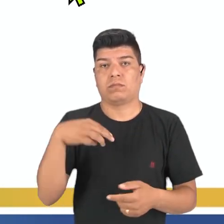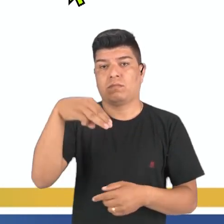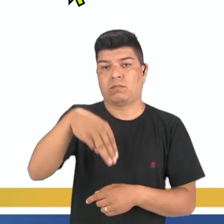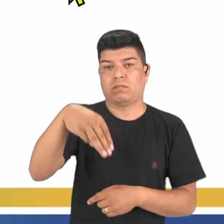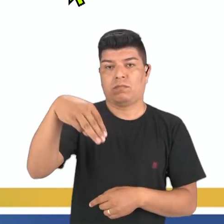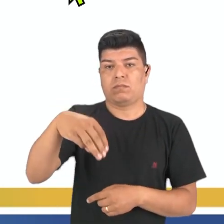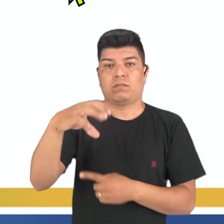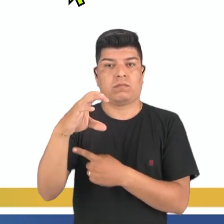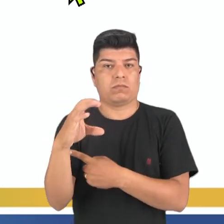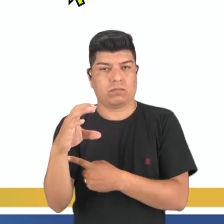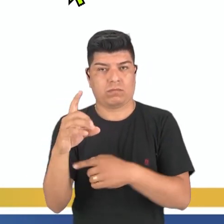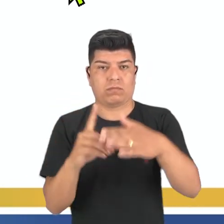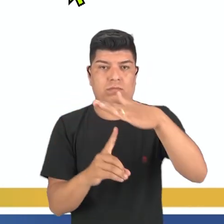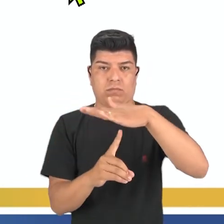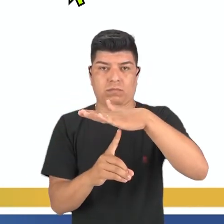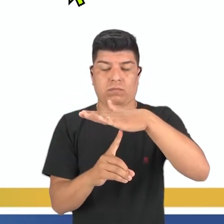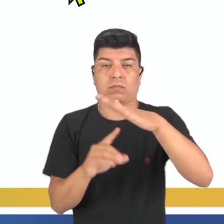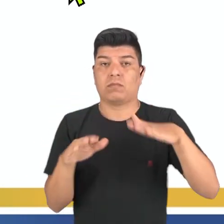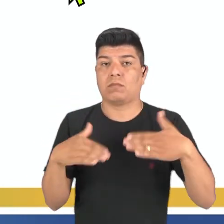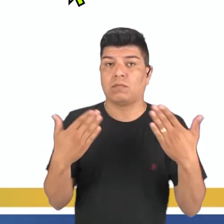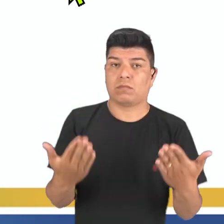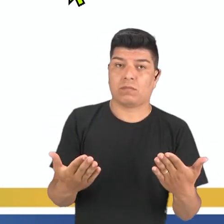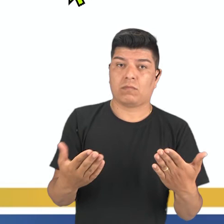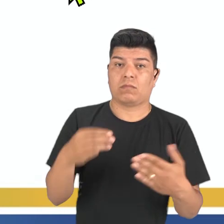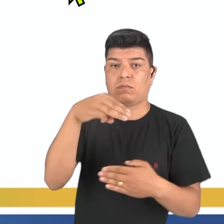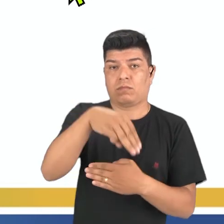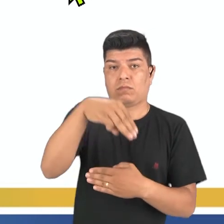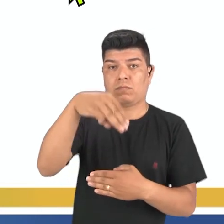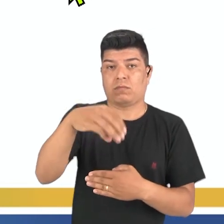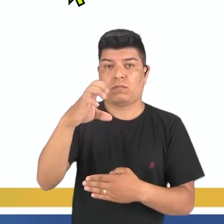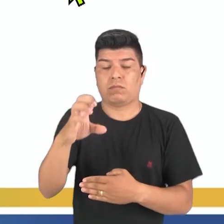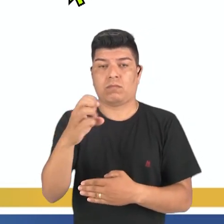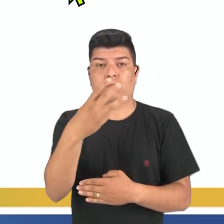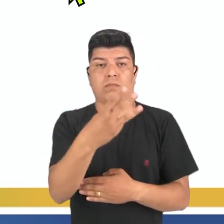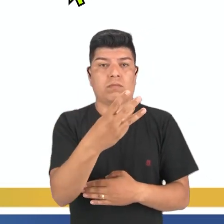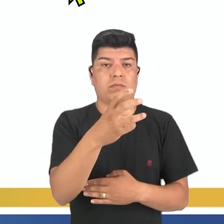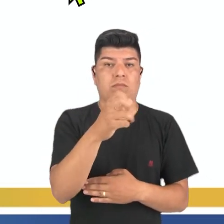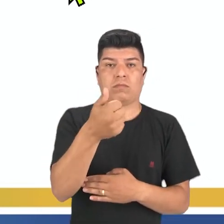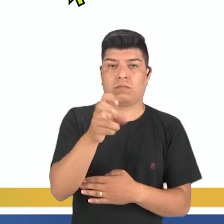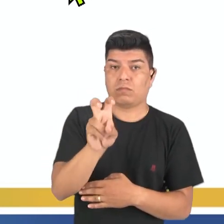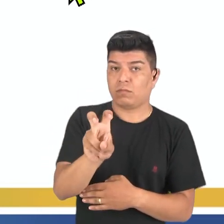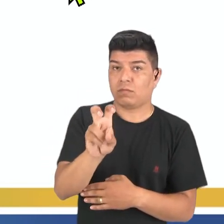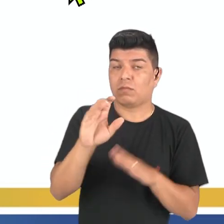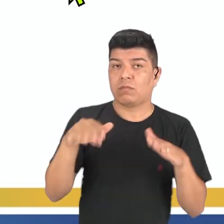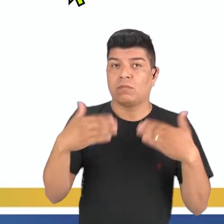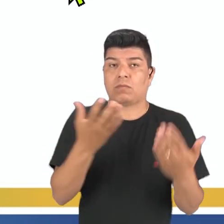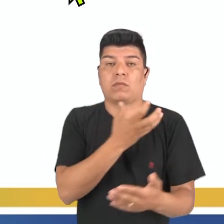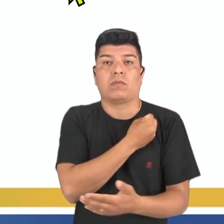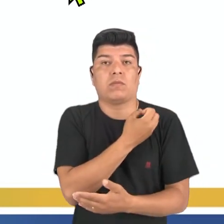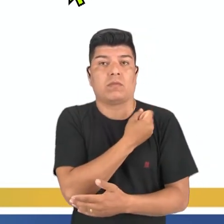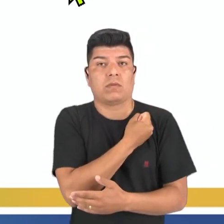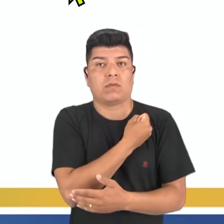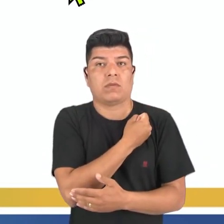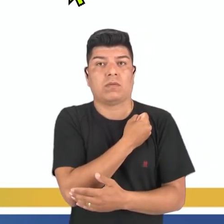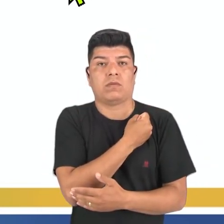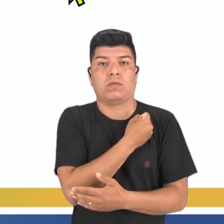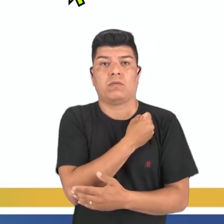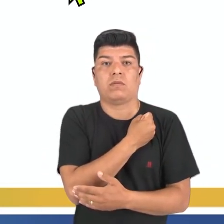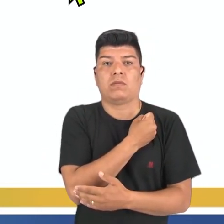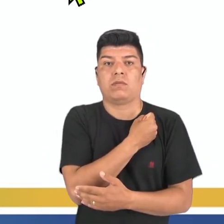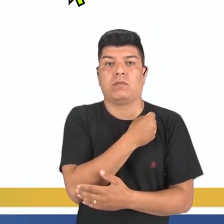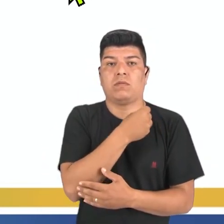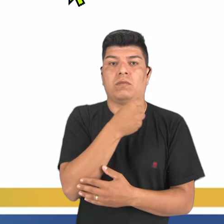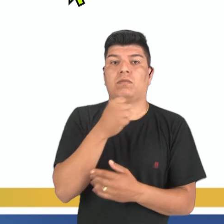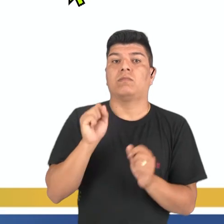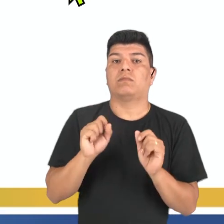MMC dos denominadores. Qual é o MMC de 3 e 15? Qual é o número que é o menor